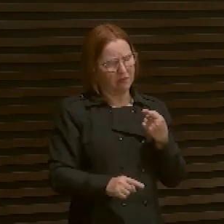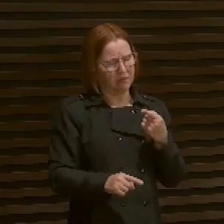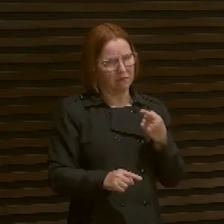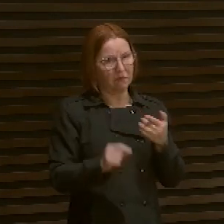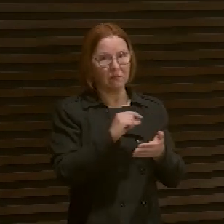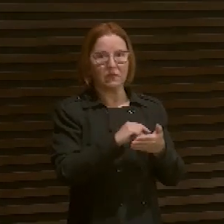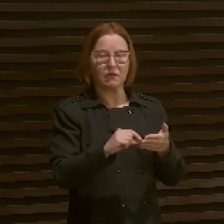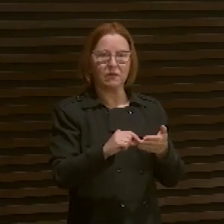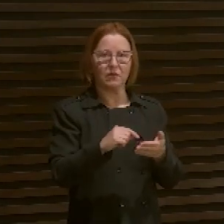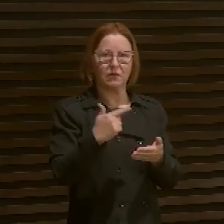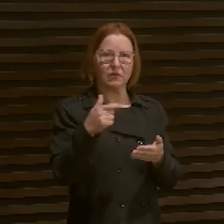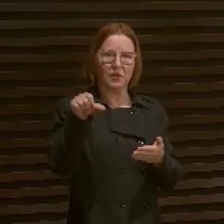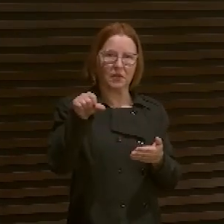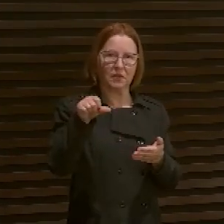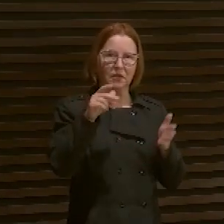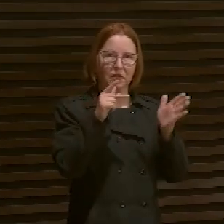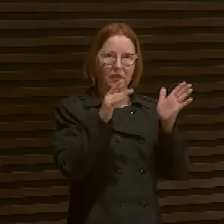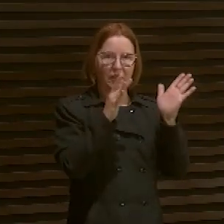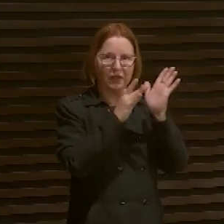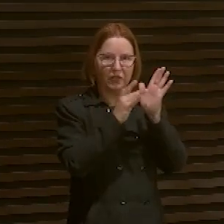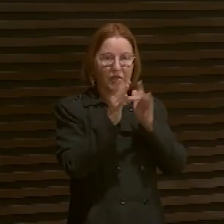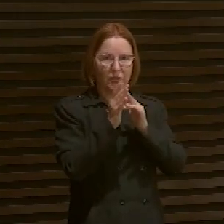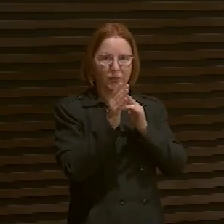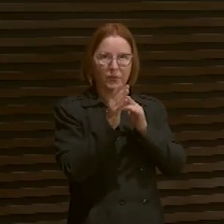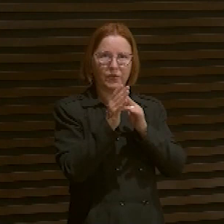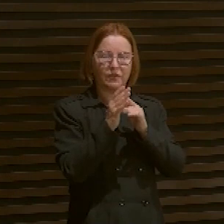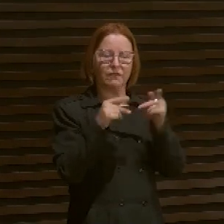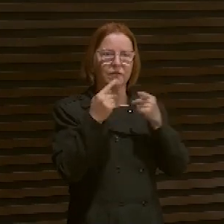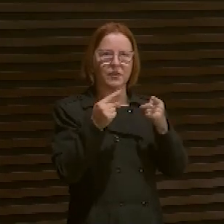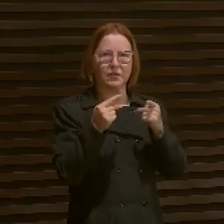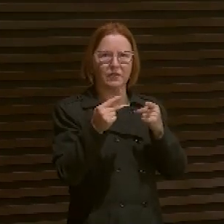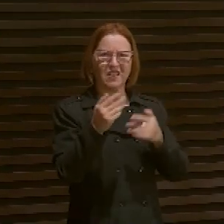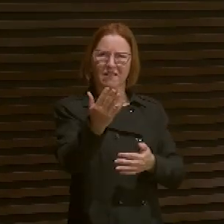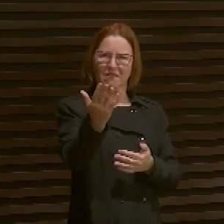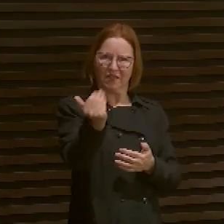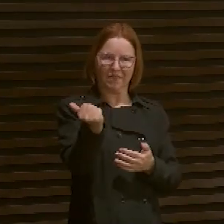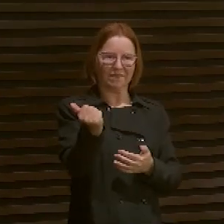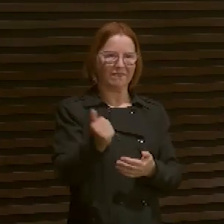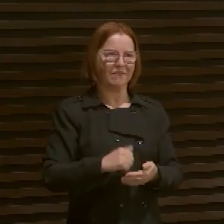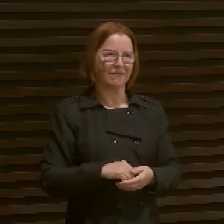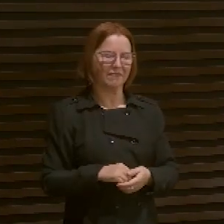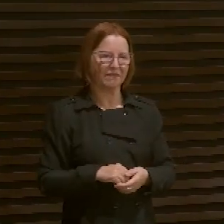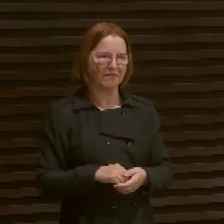29. Jesus não repreendeu, pelo contrário. Ele disse, vem.